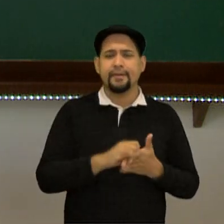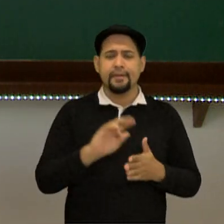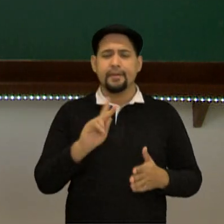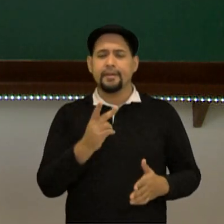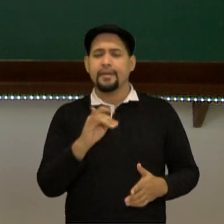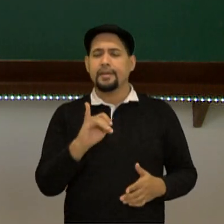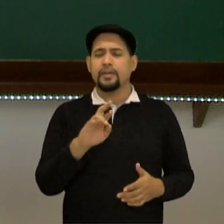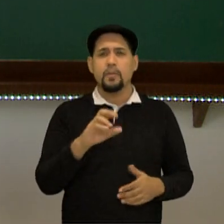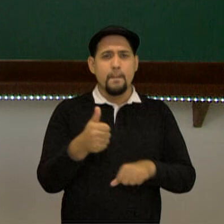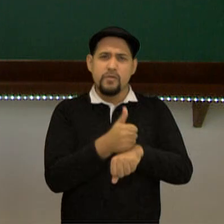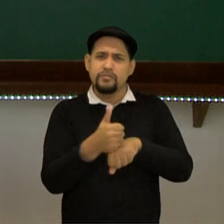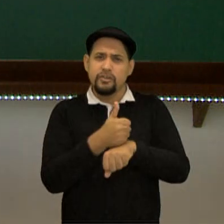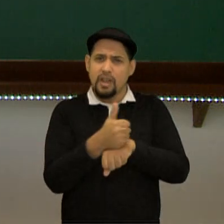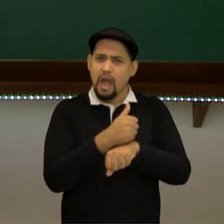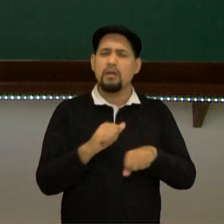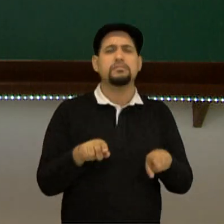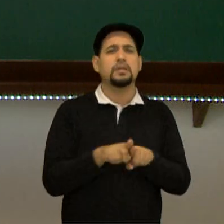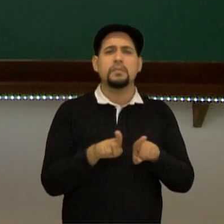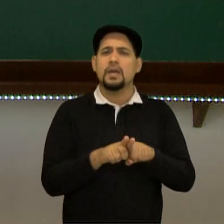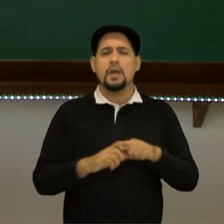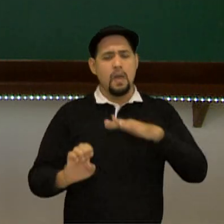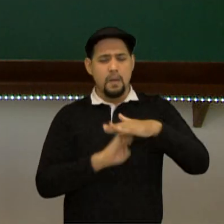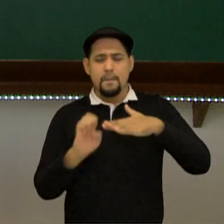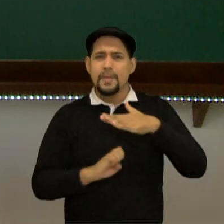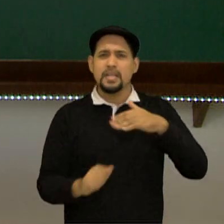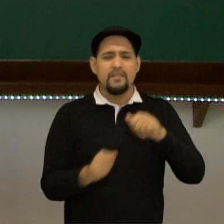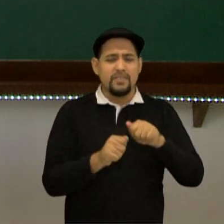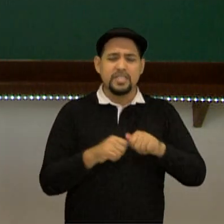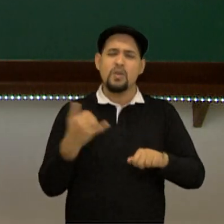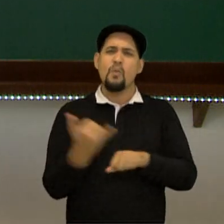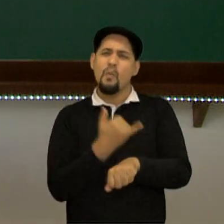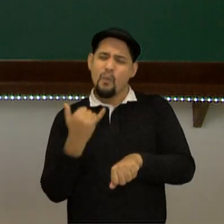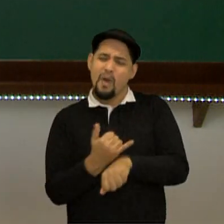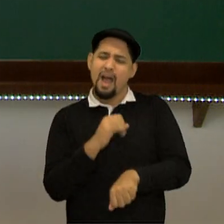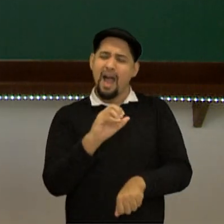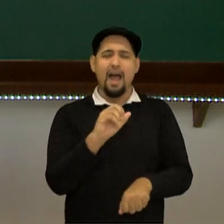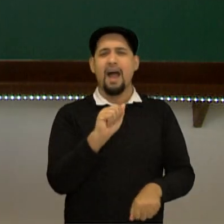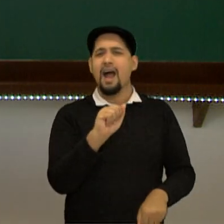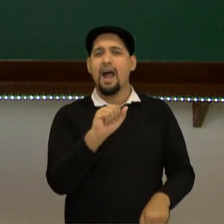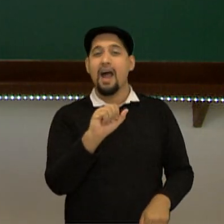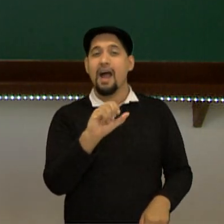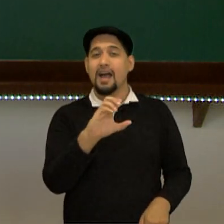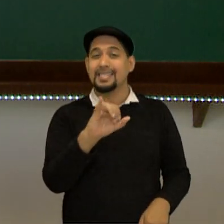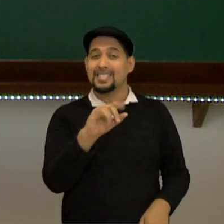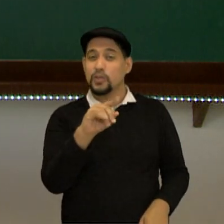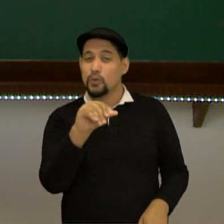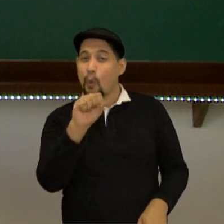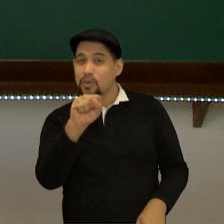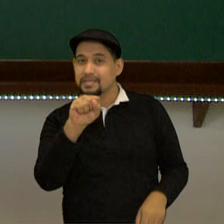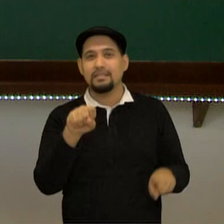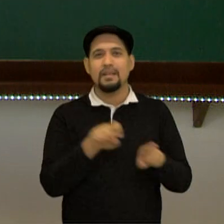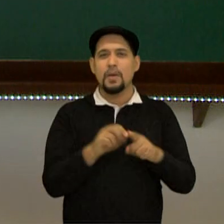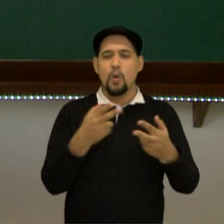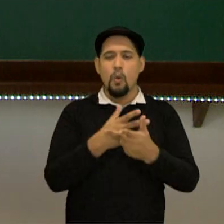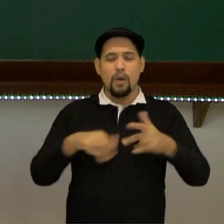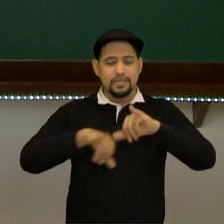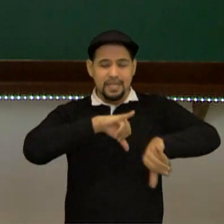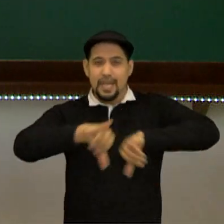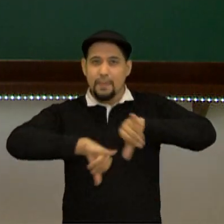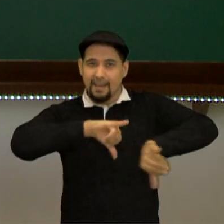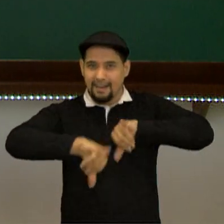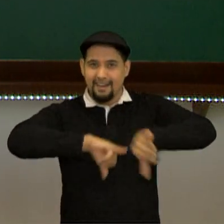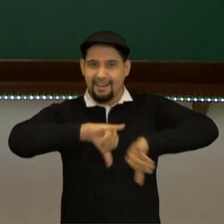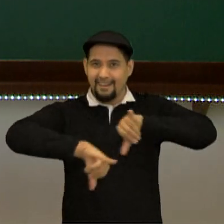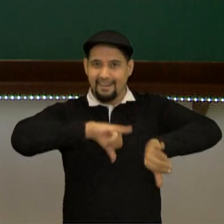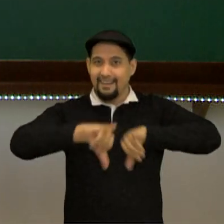hidrocarbonetos no mercado, se tivesse mais empresas produzindo ácidos, se tivesse mais empresas produzindo substâncias químicas,